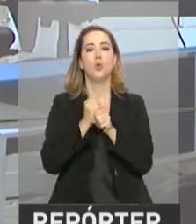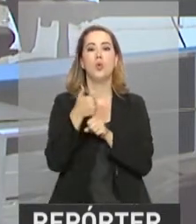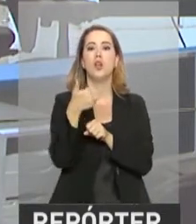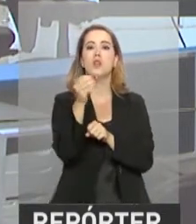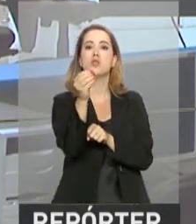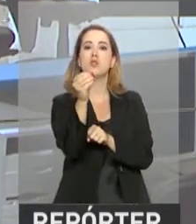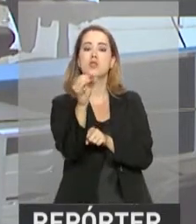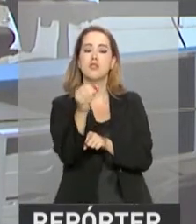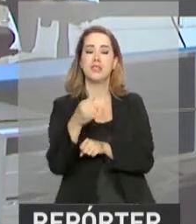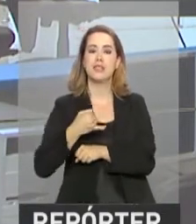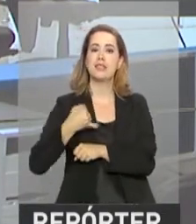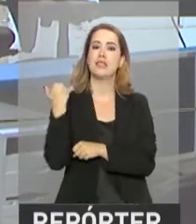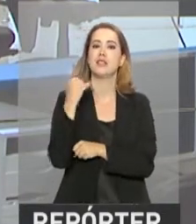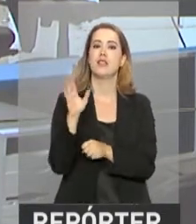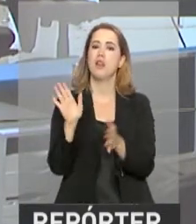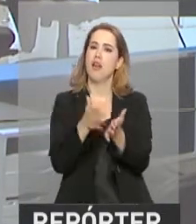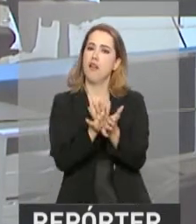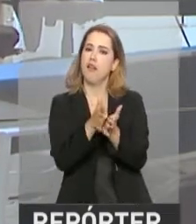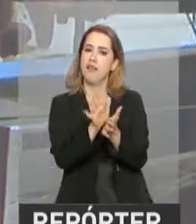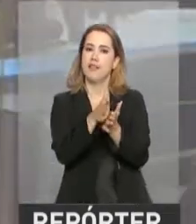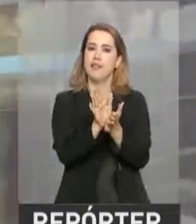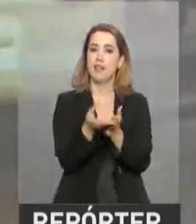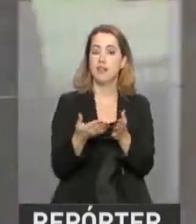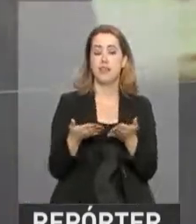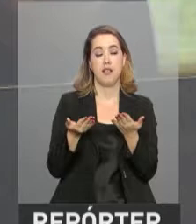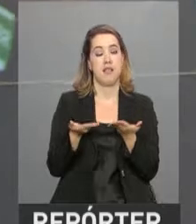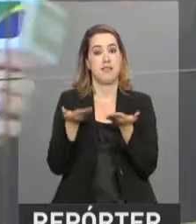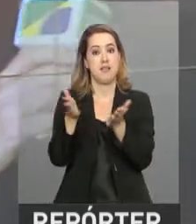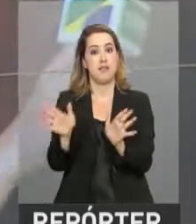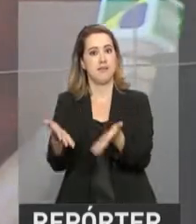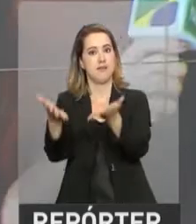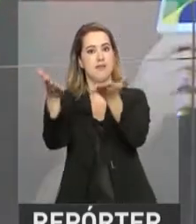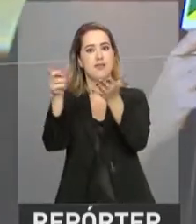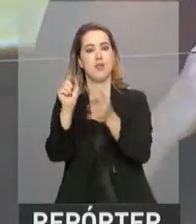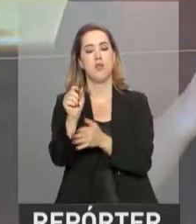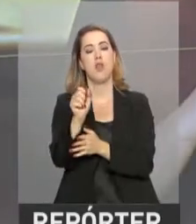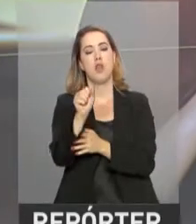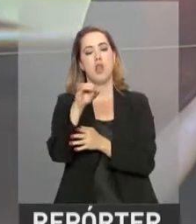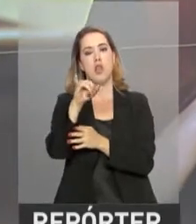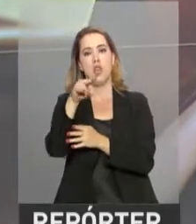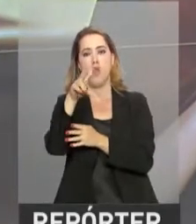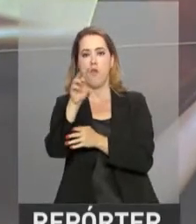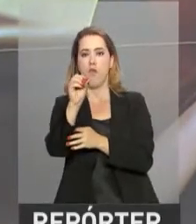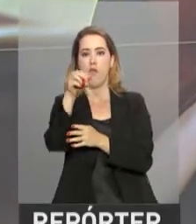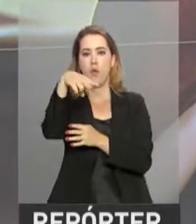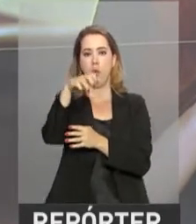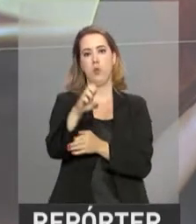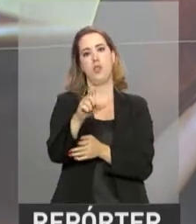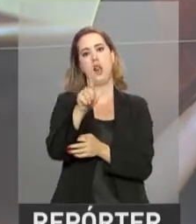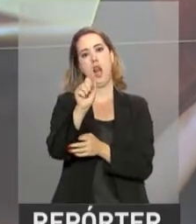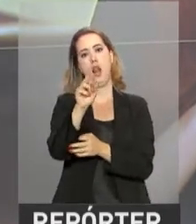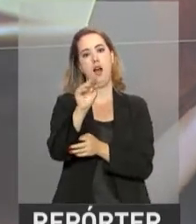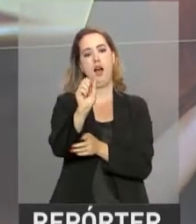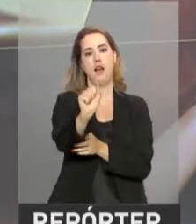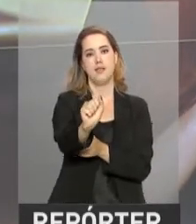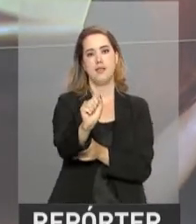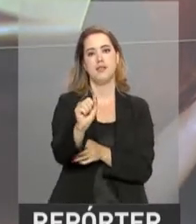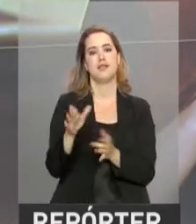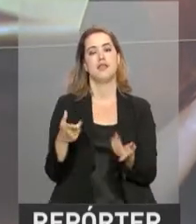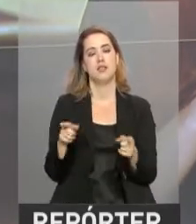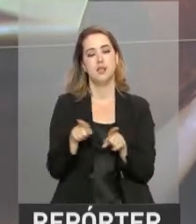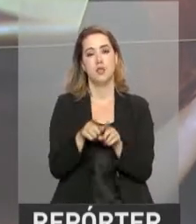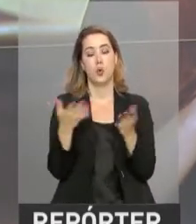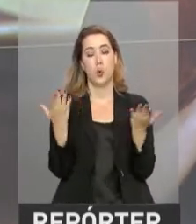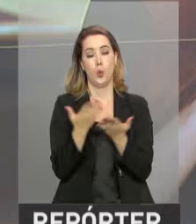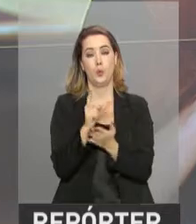grande homenageada foi Dona Ivone Lara. E ao vivo a repórter Carolina Becker, que está aqui comigo na tela, já traz as informações para a gente. Olá, Carolina,